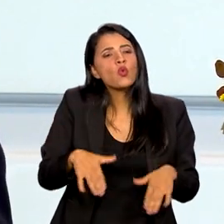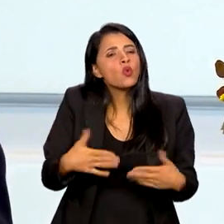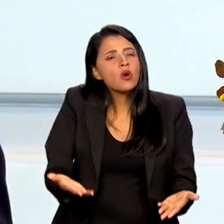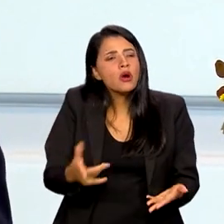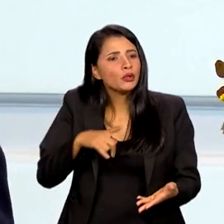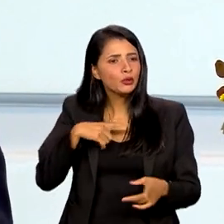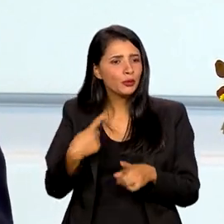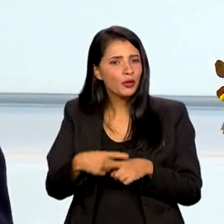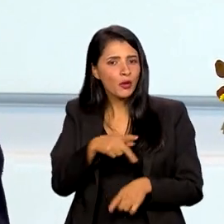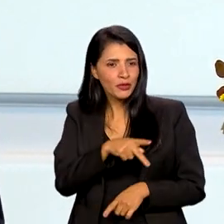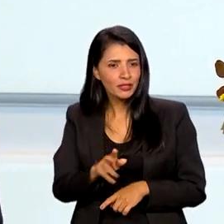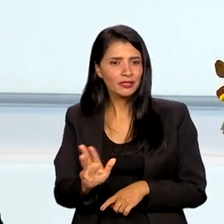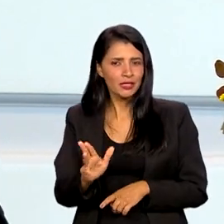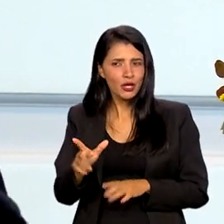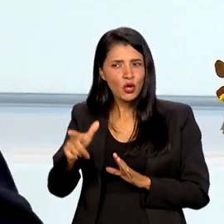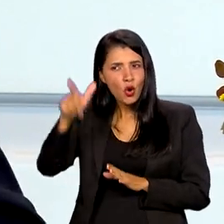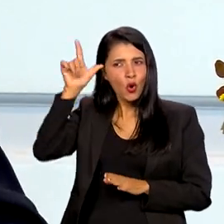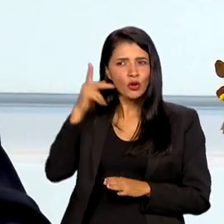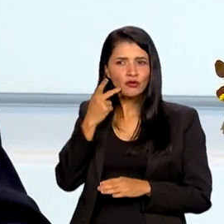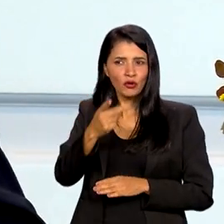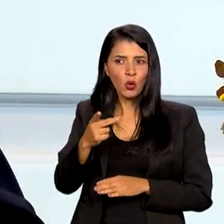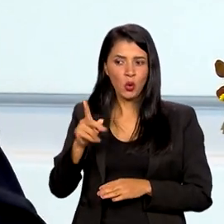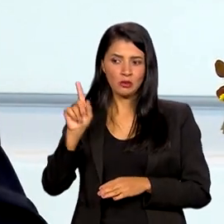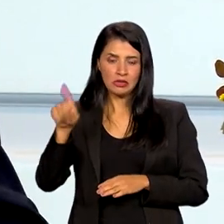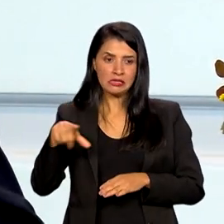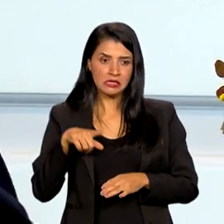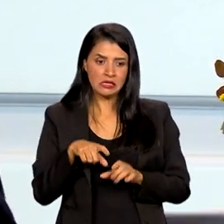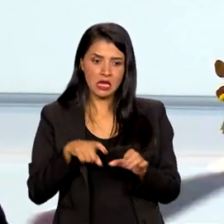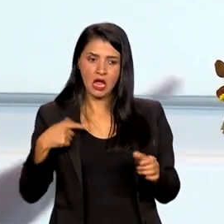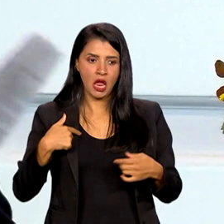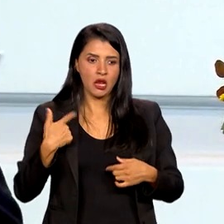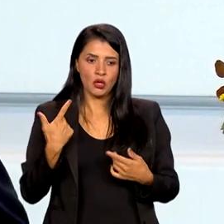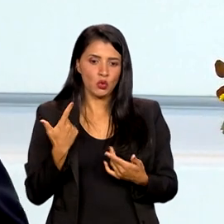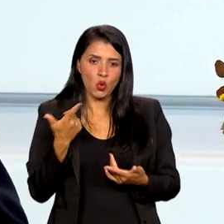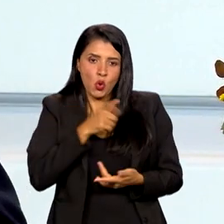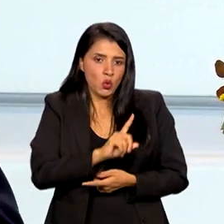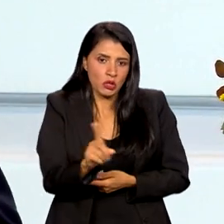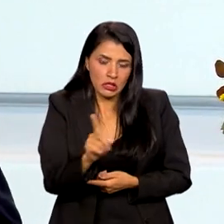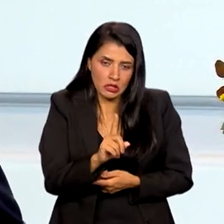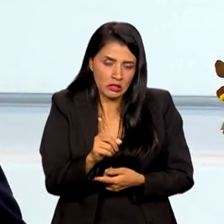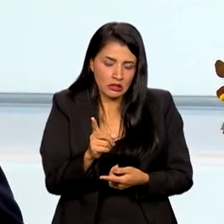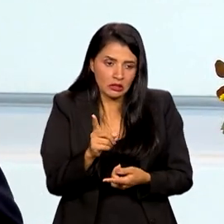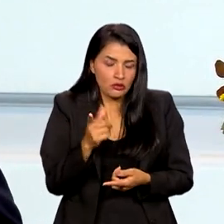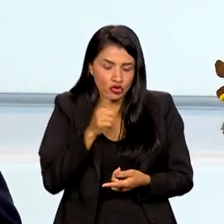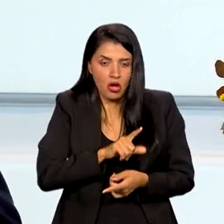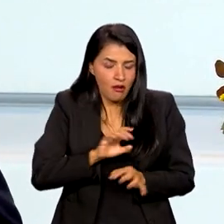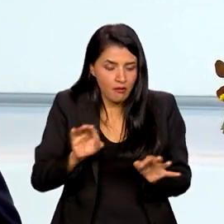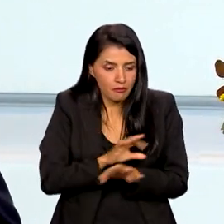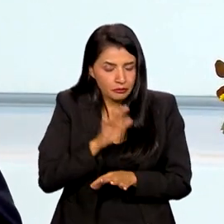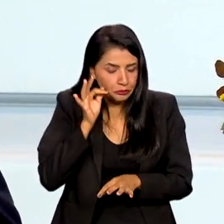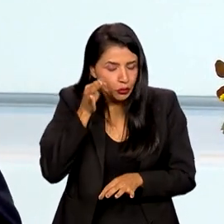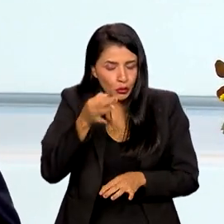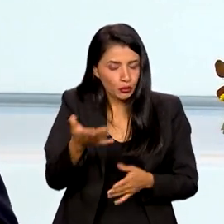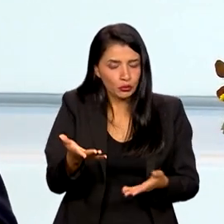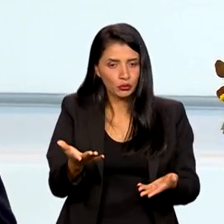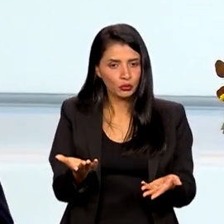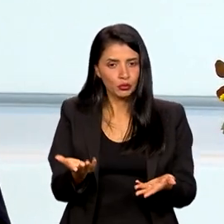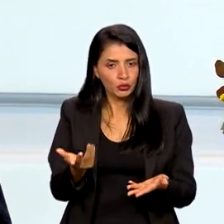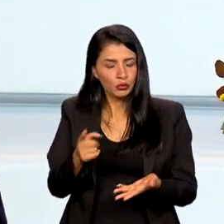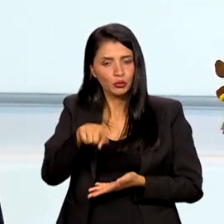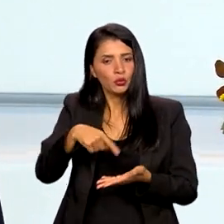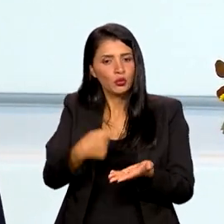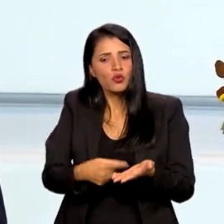basicamente, o presidente ontem falou que se dependesse dele, o acordo sairia. O que falta para sair esse acordo, então, na sua visão? Falta